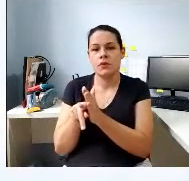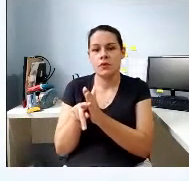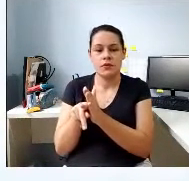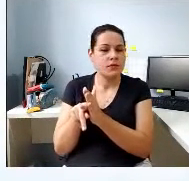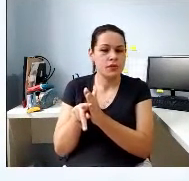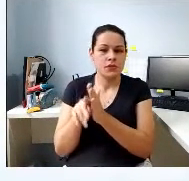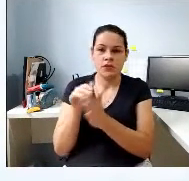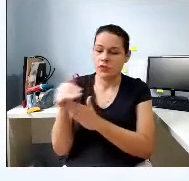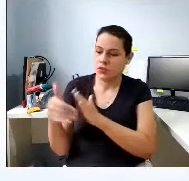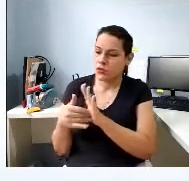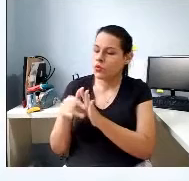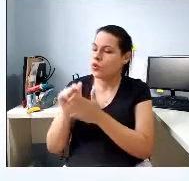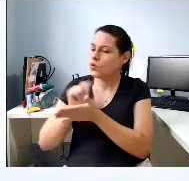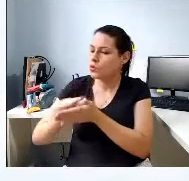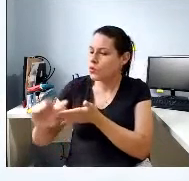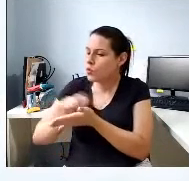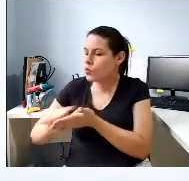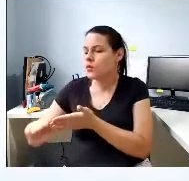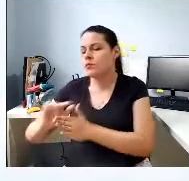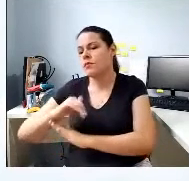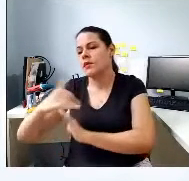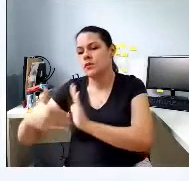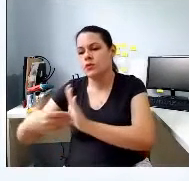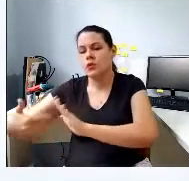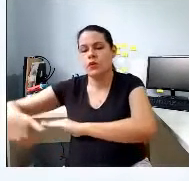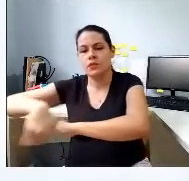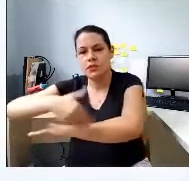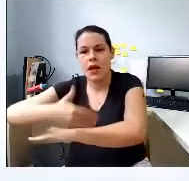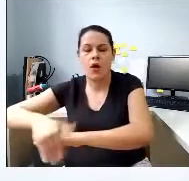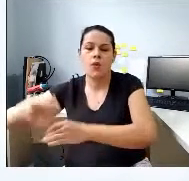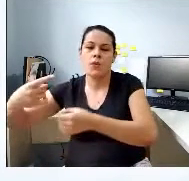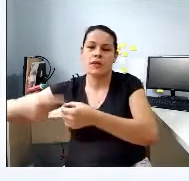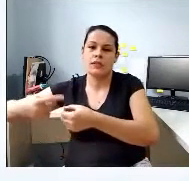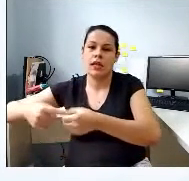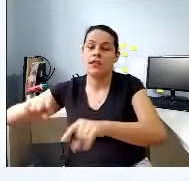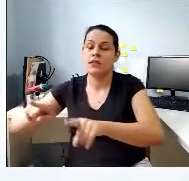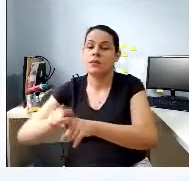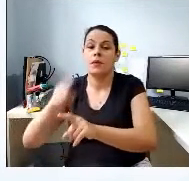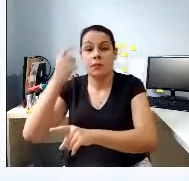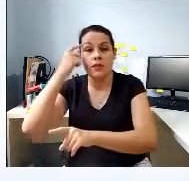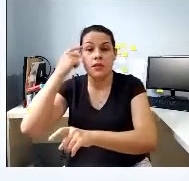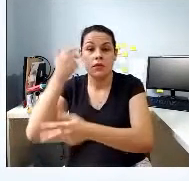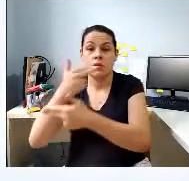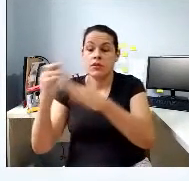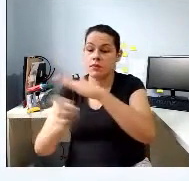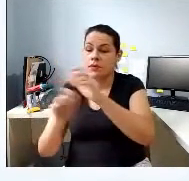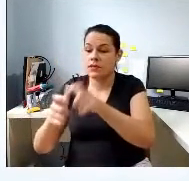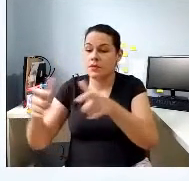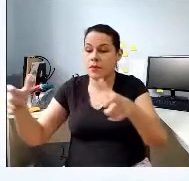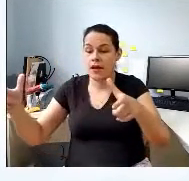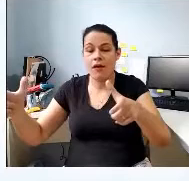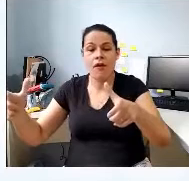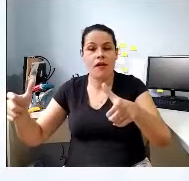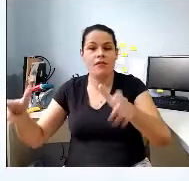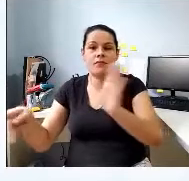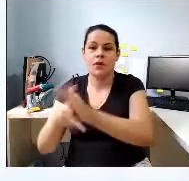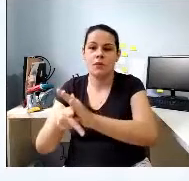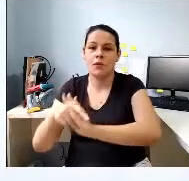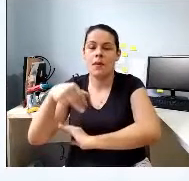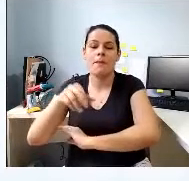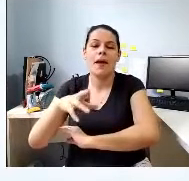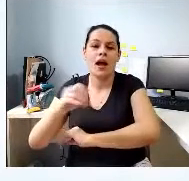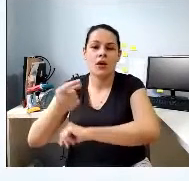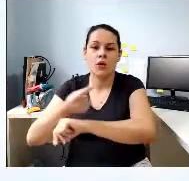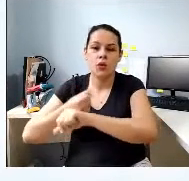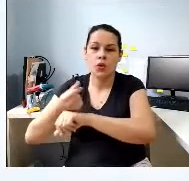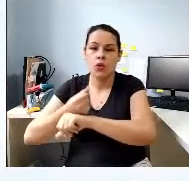do cuidar da zeladoria da cidade. A questão macroeconômicas, como emprego e etc., a gente sabe que o município tem muito